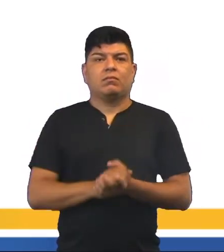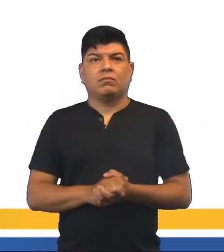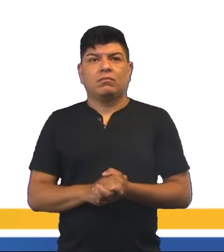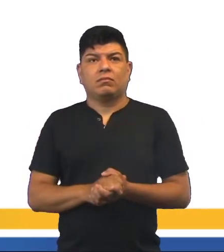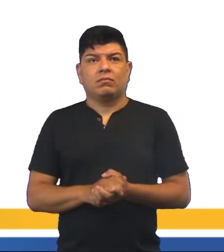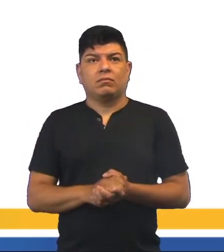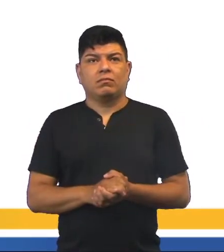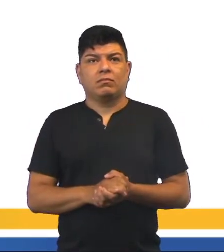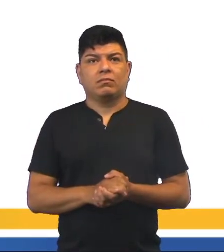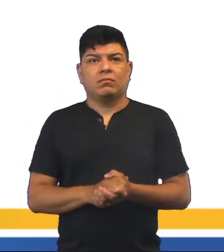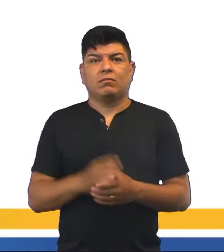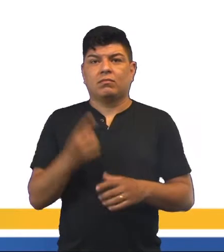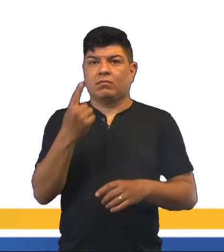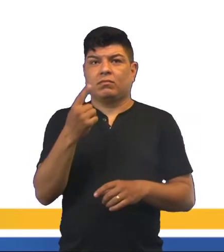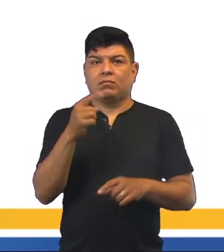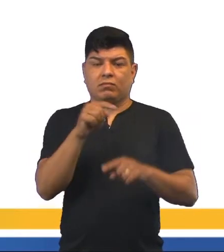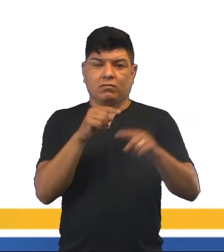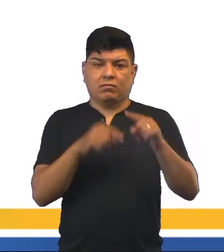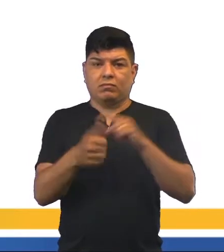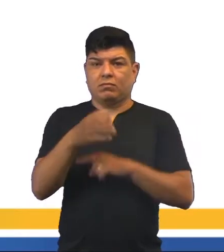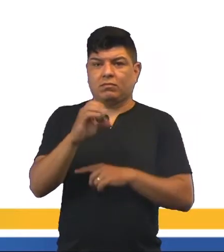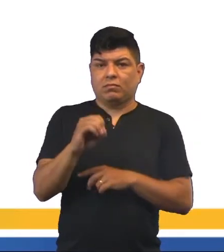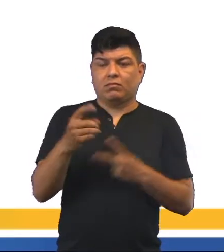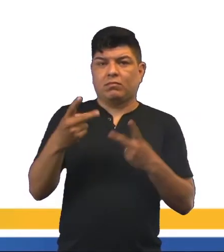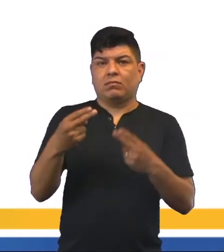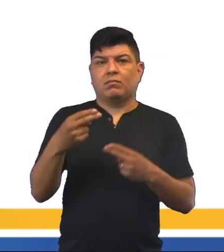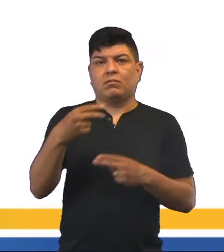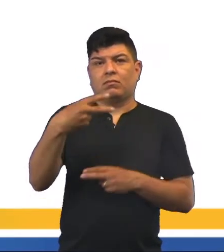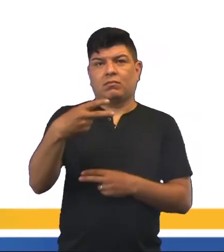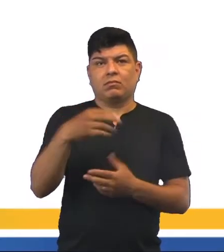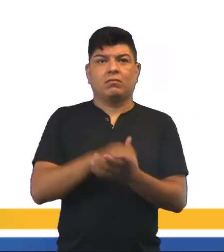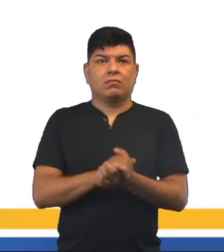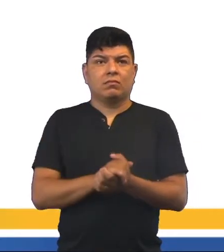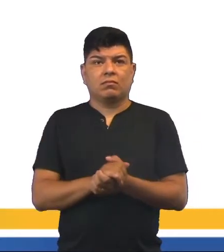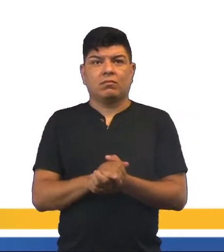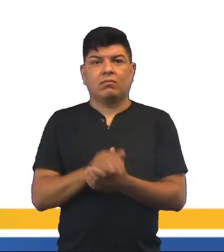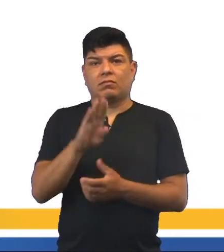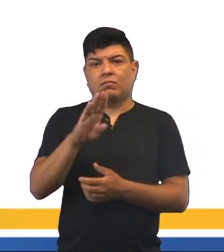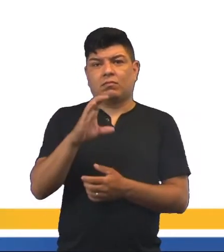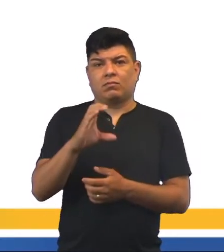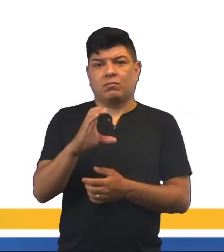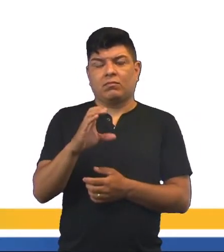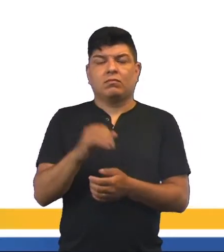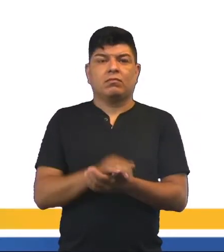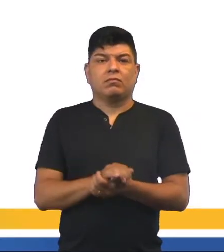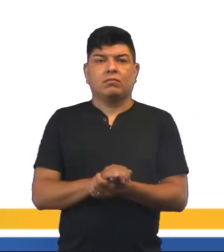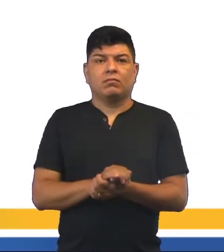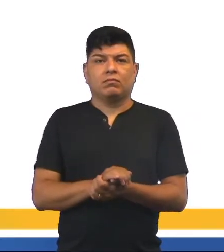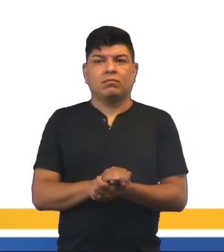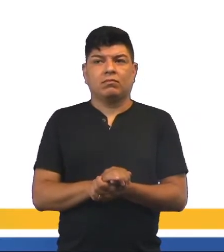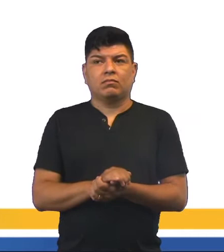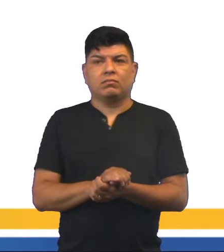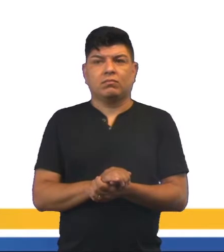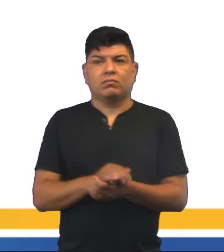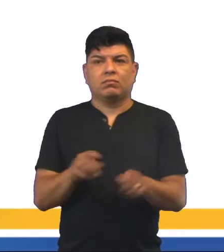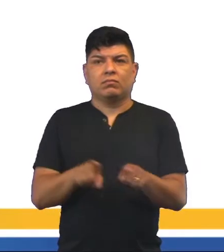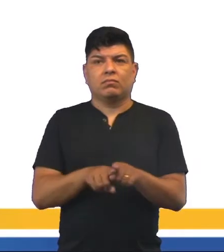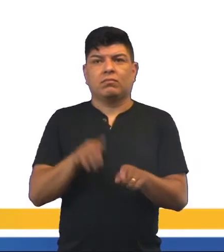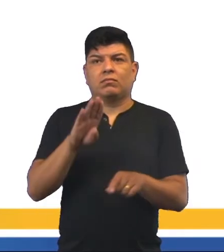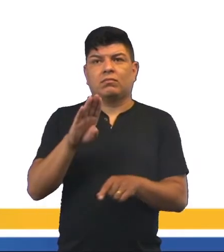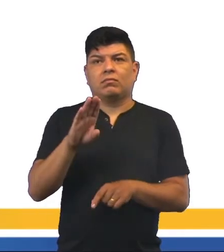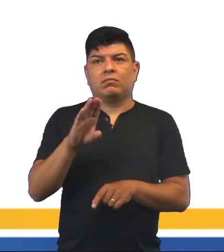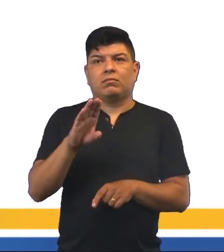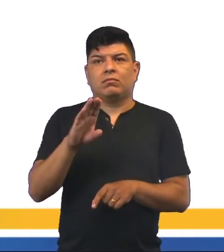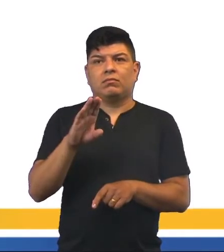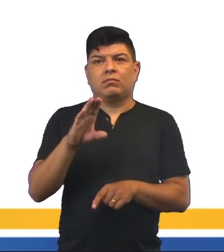Ó, 20 dividido por 10 dá 2. O segmento BC e o segmento correspondente,